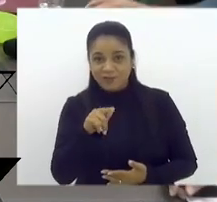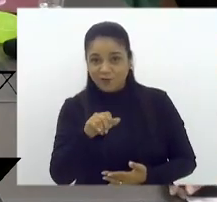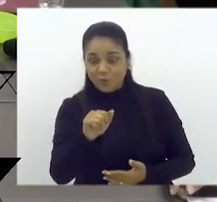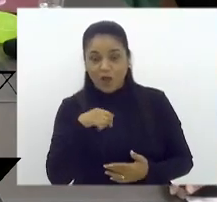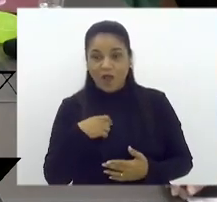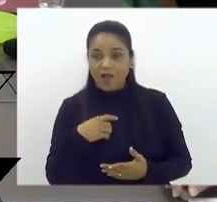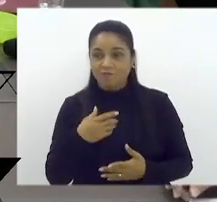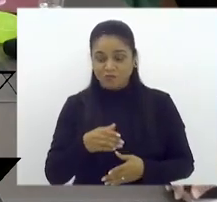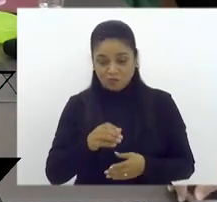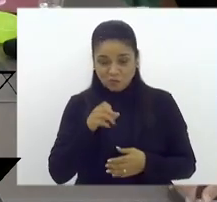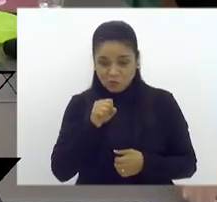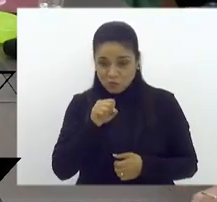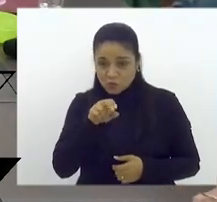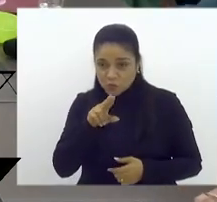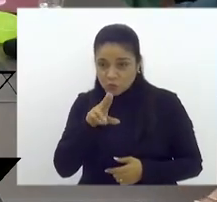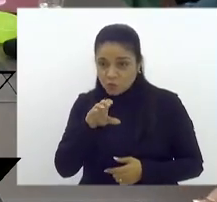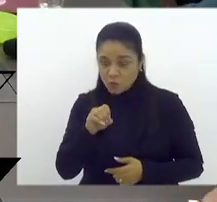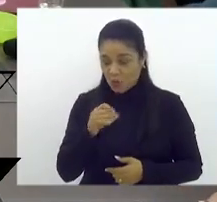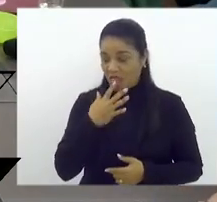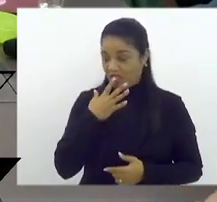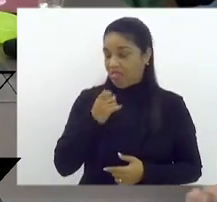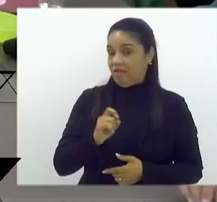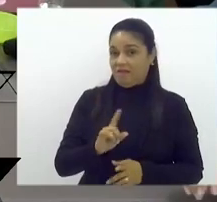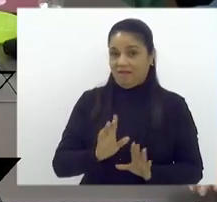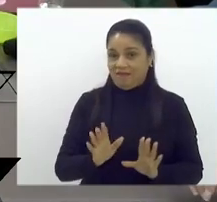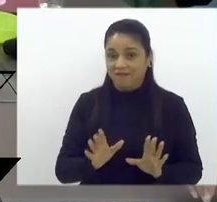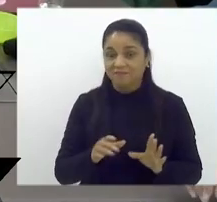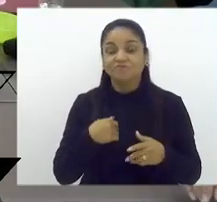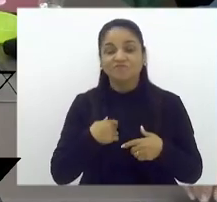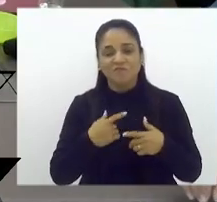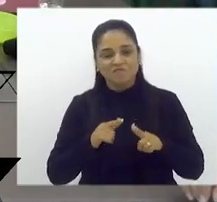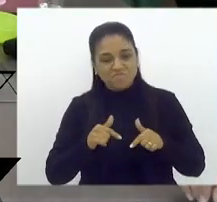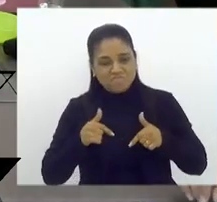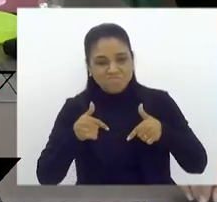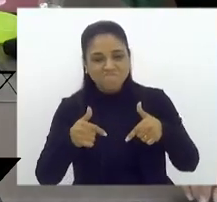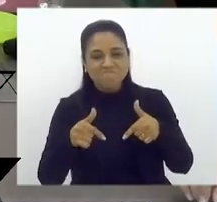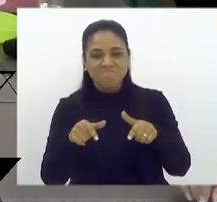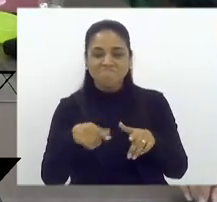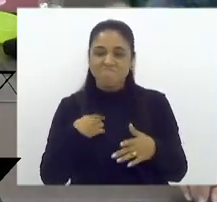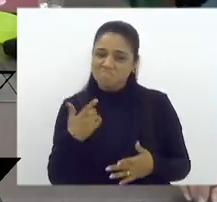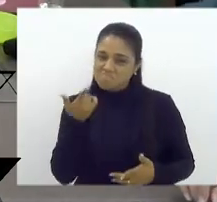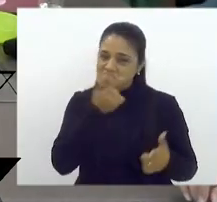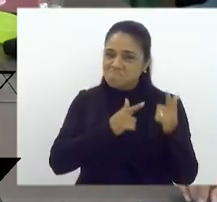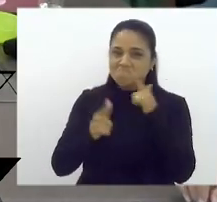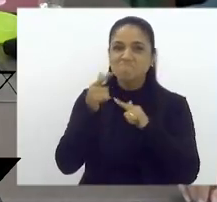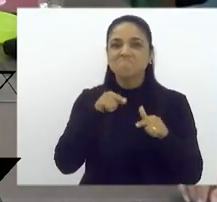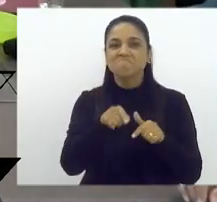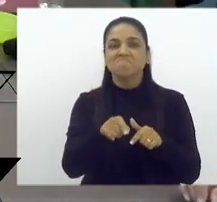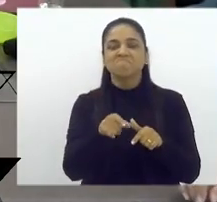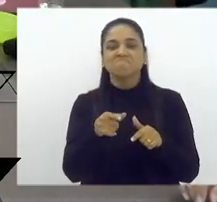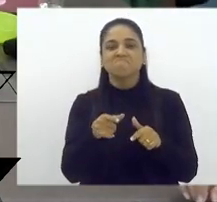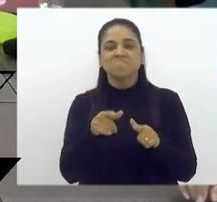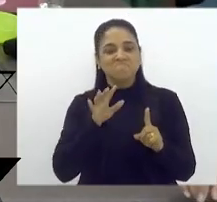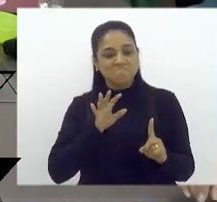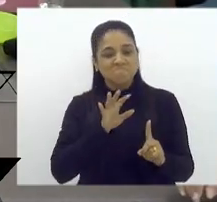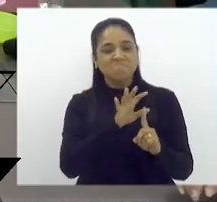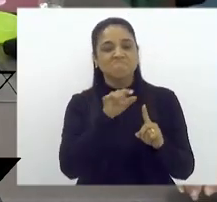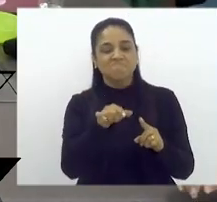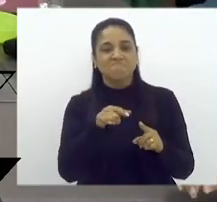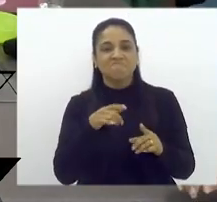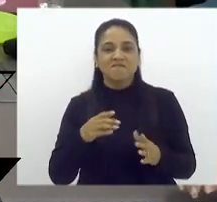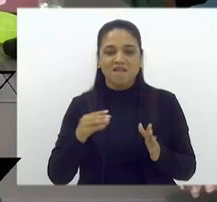esse suco aqui está amargando demais. Através desse pequeno gesto, eu quero convencer aí o relator que possa também aprovar a emenda aditiva que